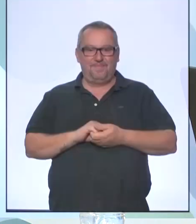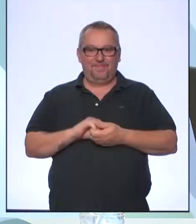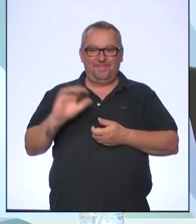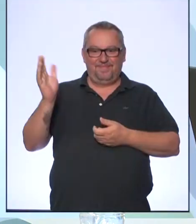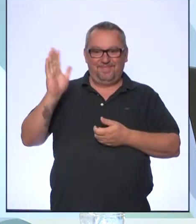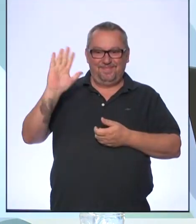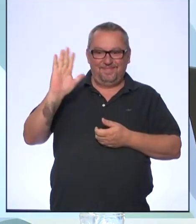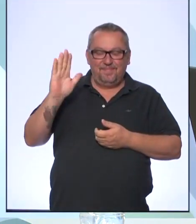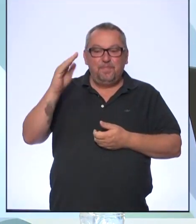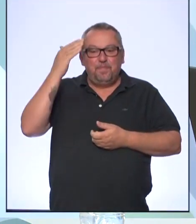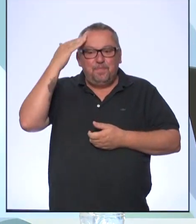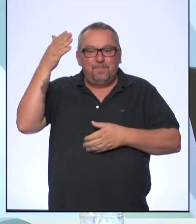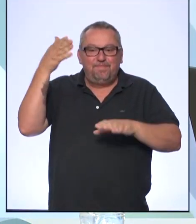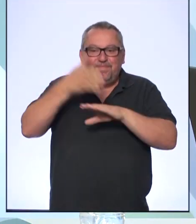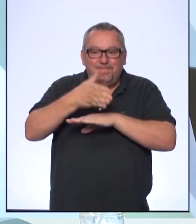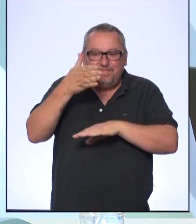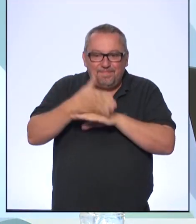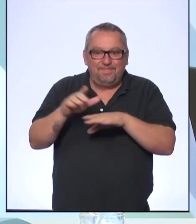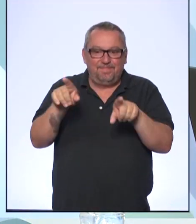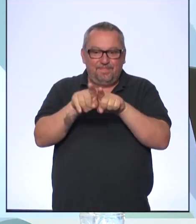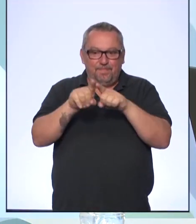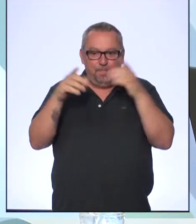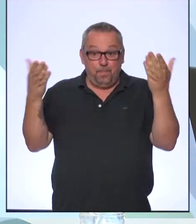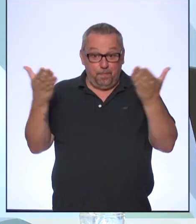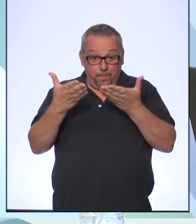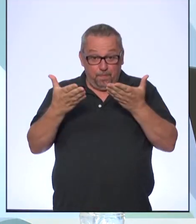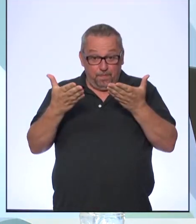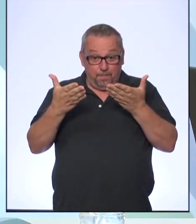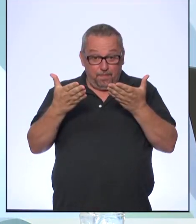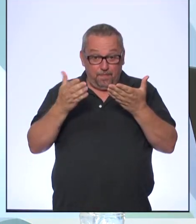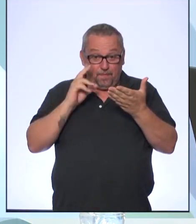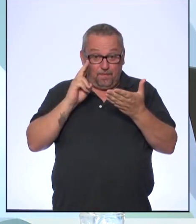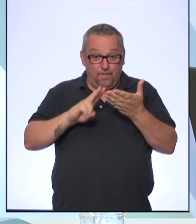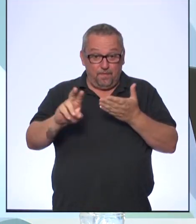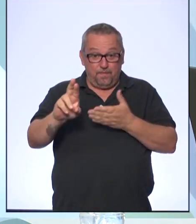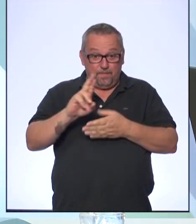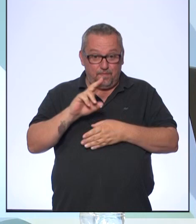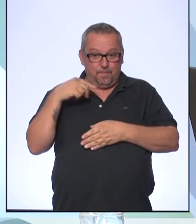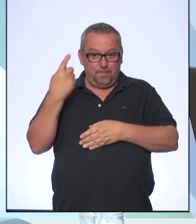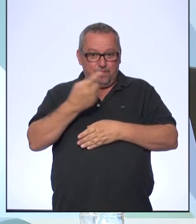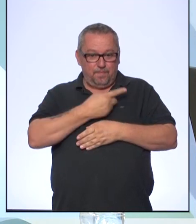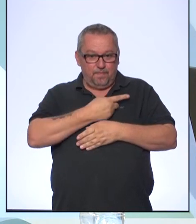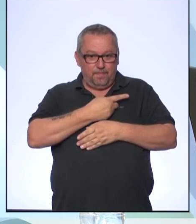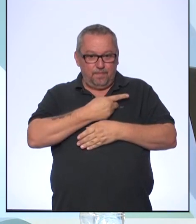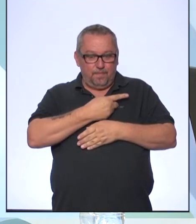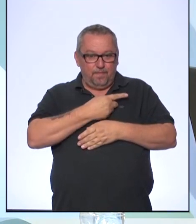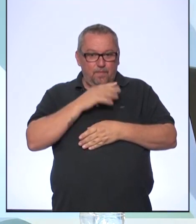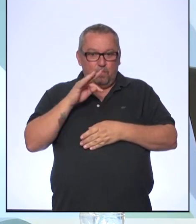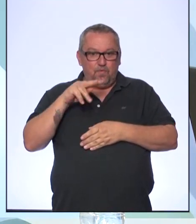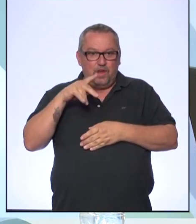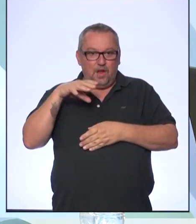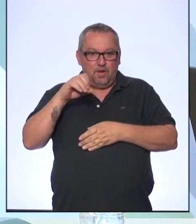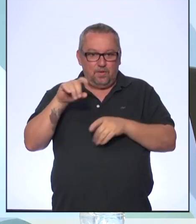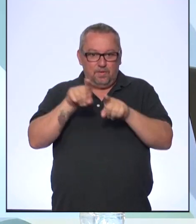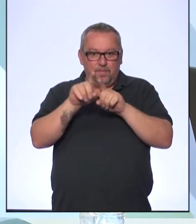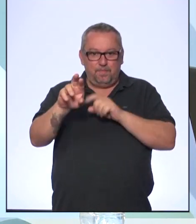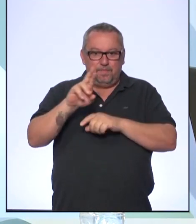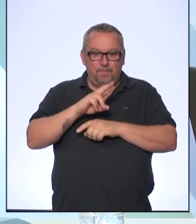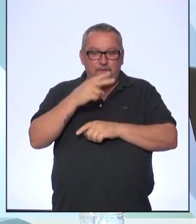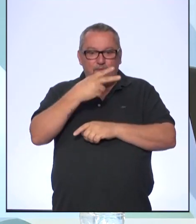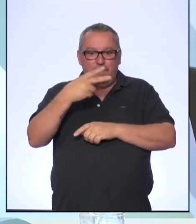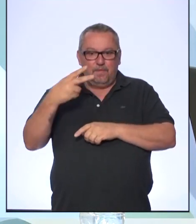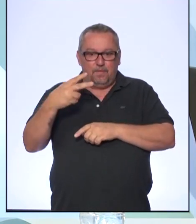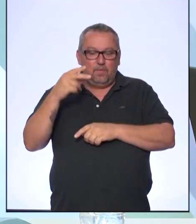Olá, obrigada pela participação. Agora vou ver o que eles responderam para a gente. O Tiago e a Brena respondeu